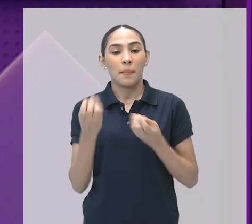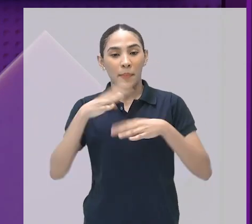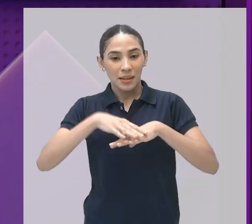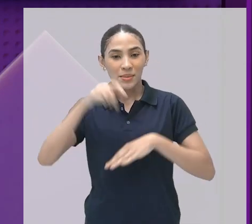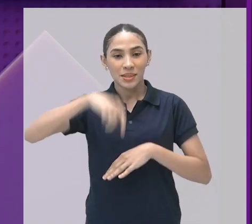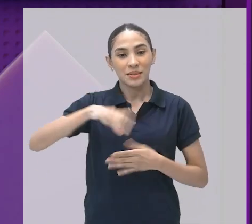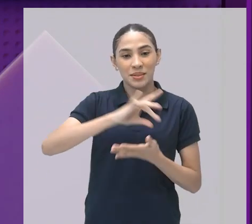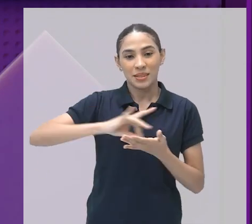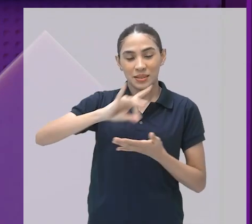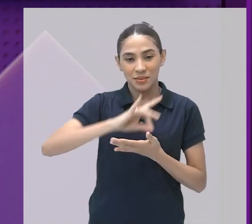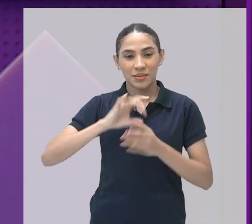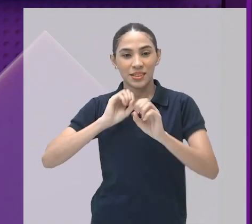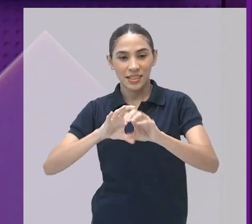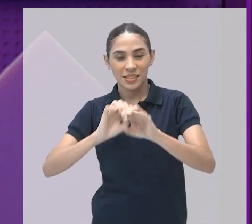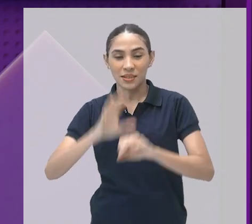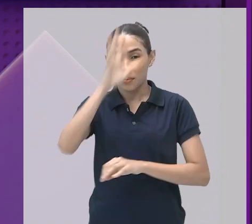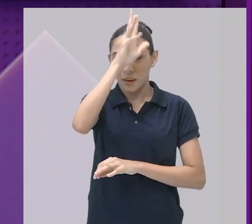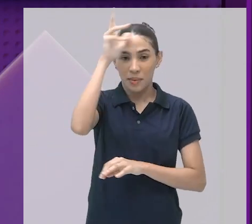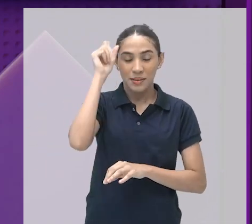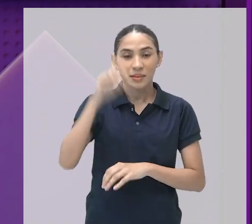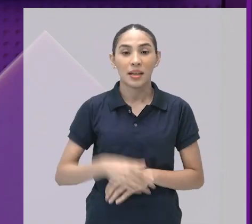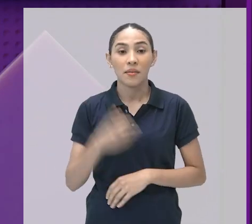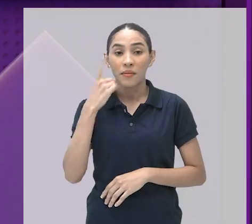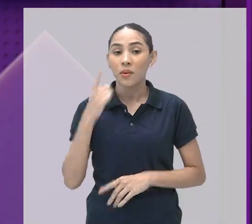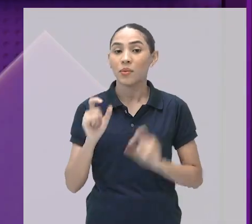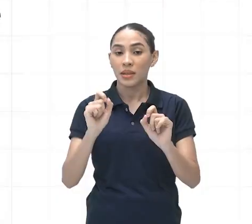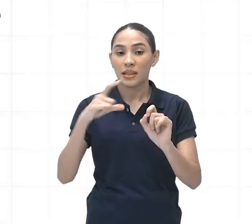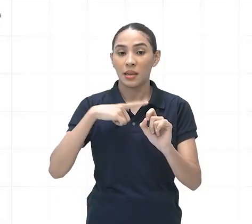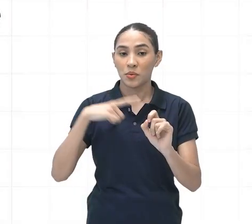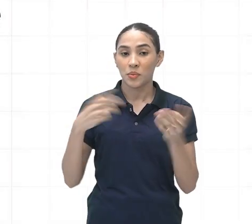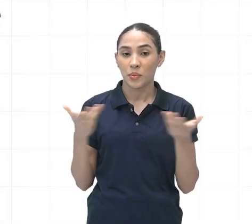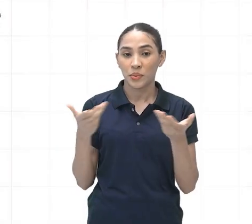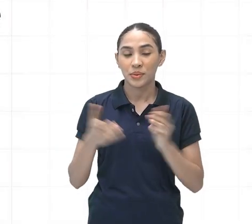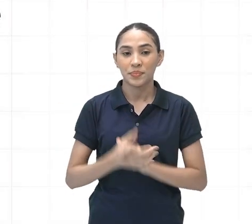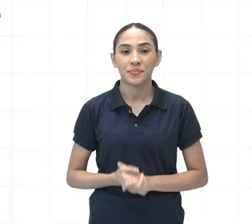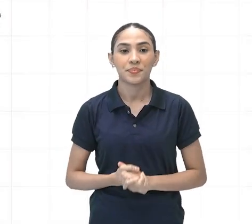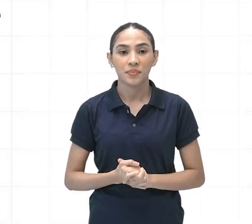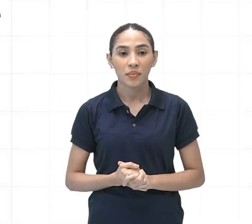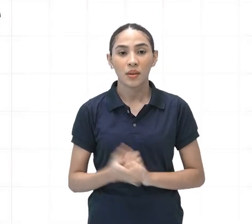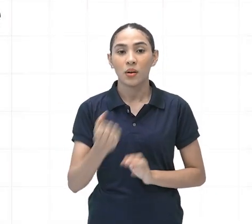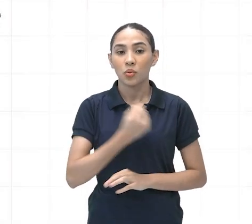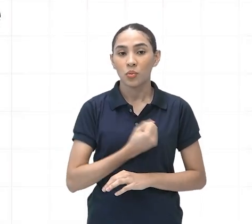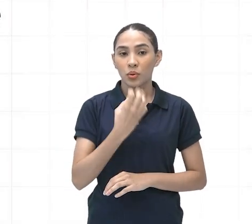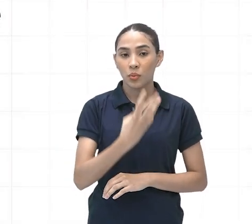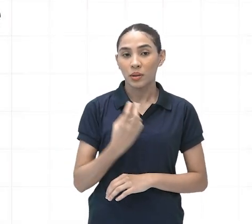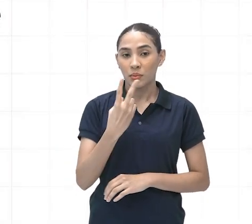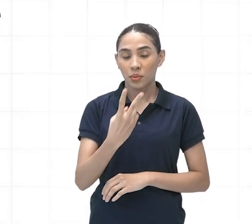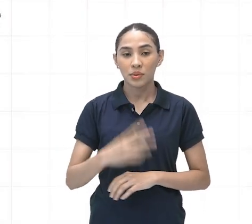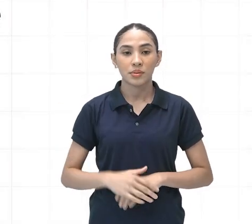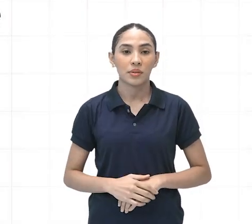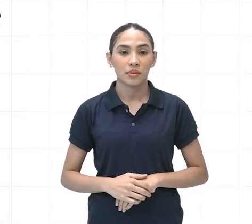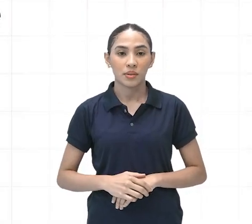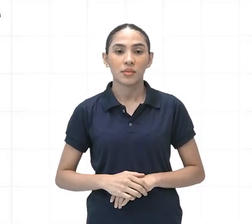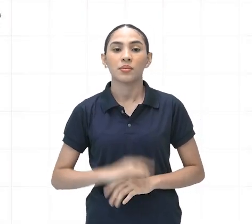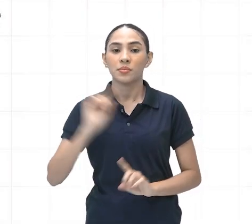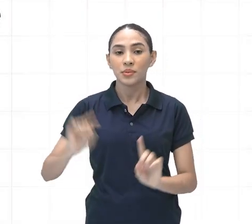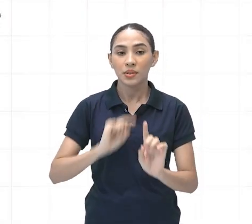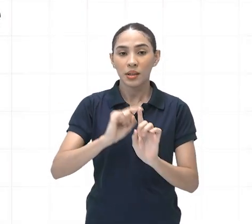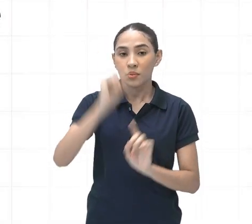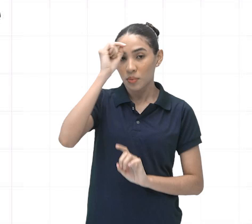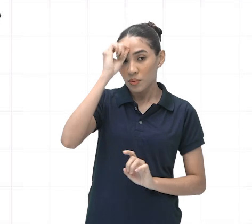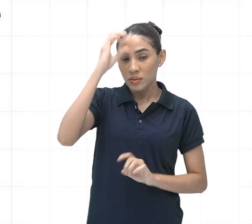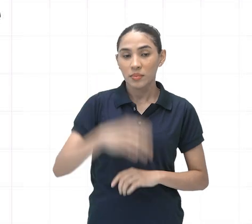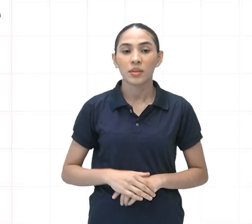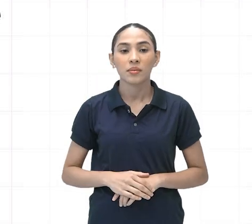Centro de Mídias de Educação do Amazonas, e vamos ver o que temos para a nossa aula. Aula de número 42, o objeto de